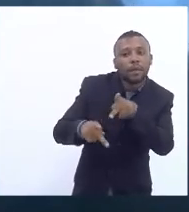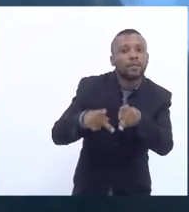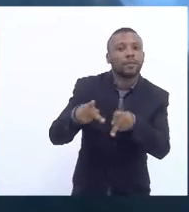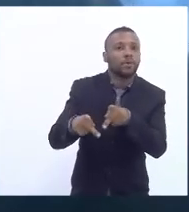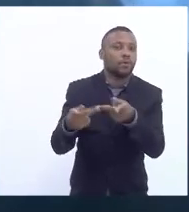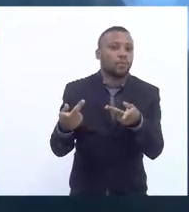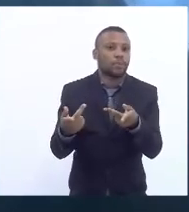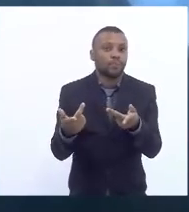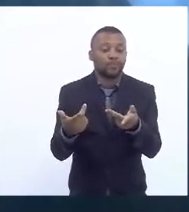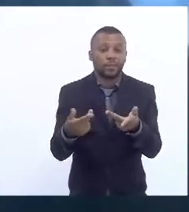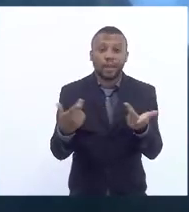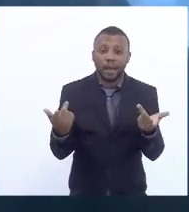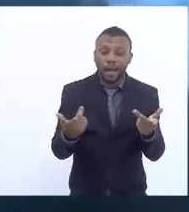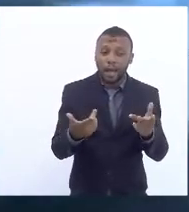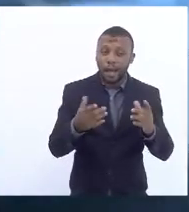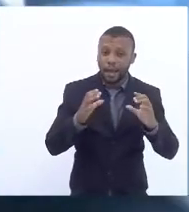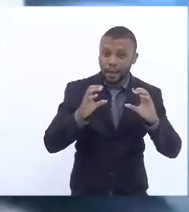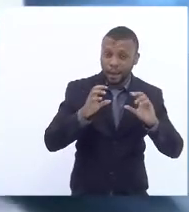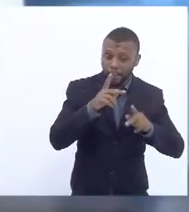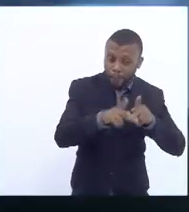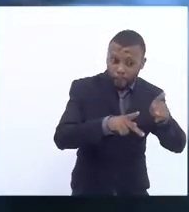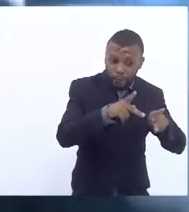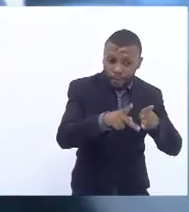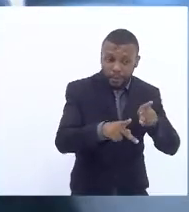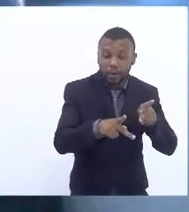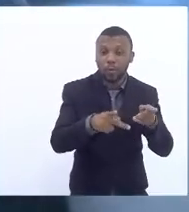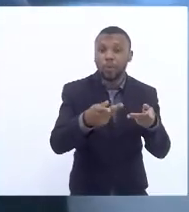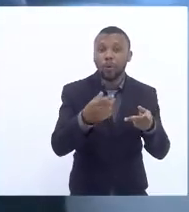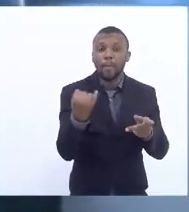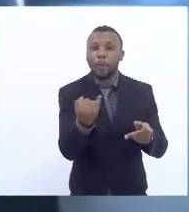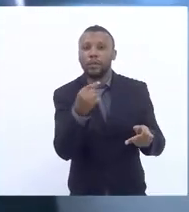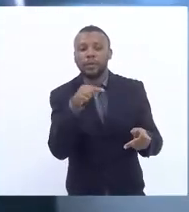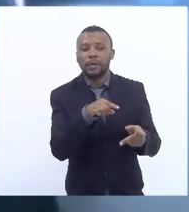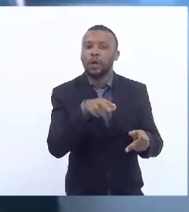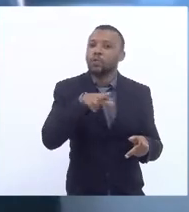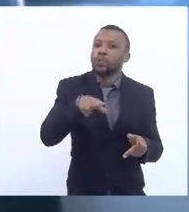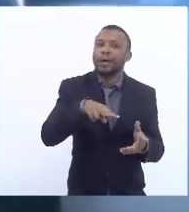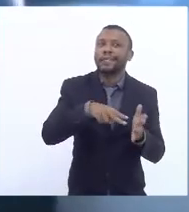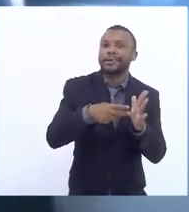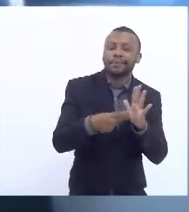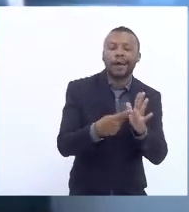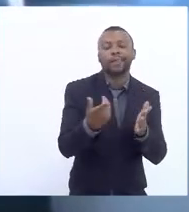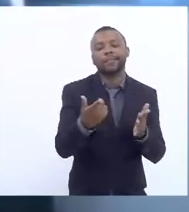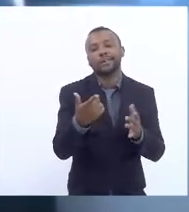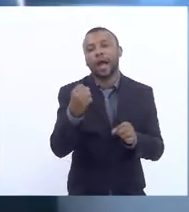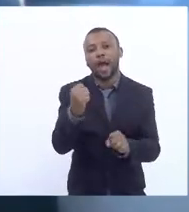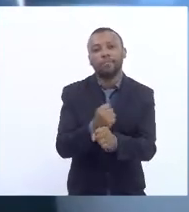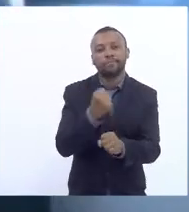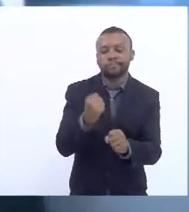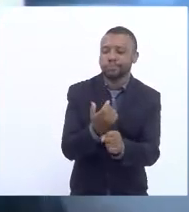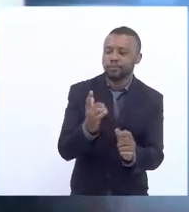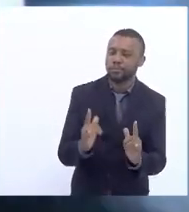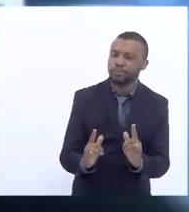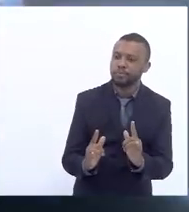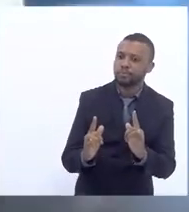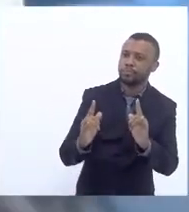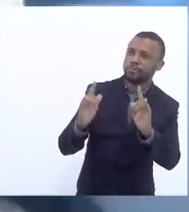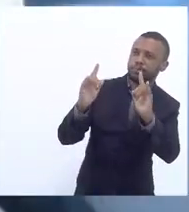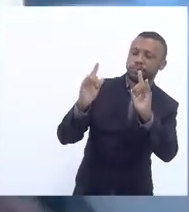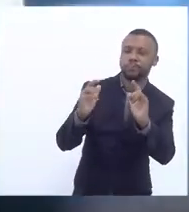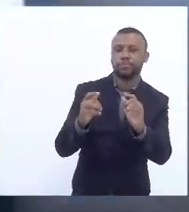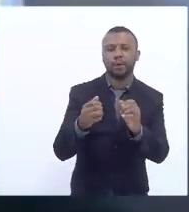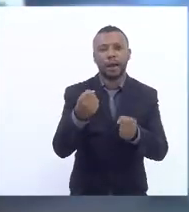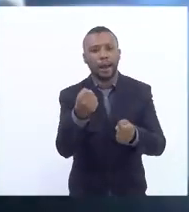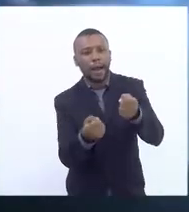de edifícios e carros, você tem que abrir as portas e janelas da criatividade. Quem não conhece a